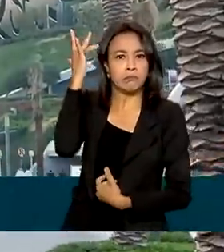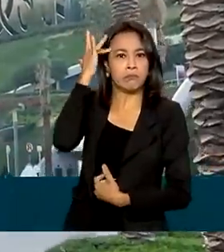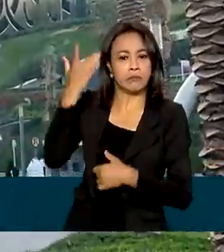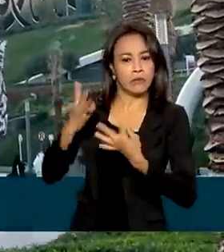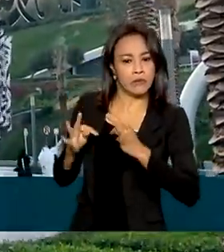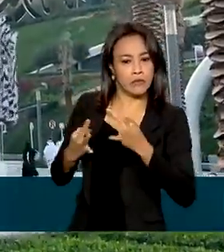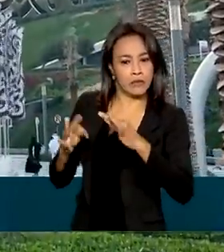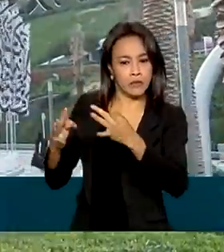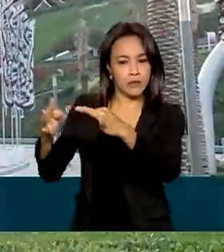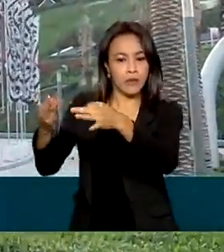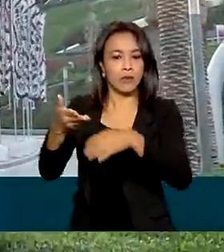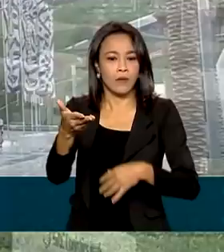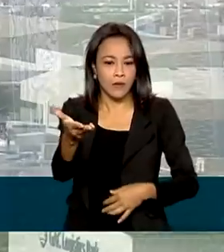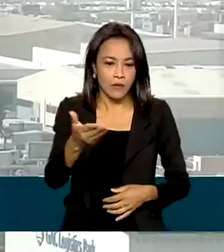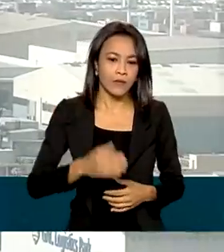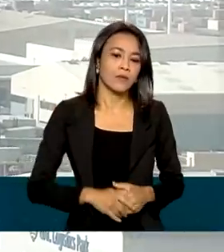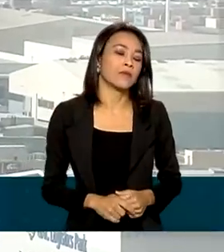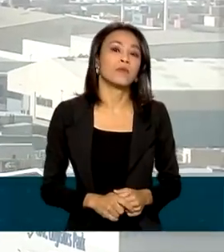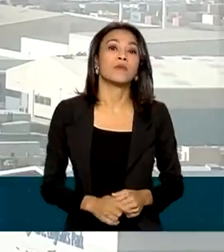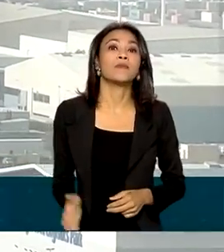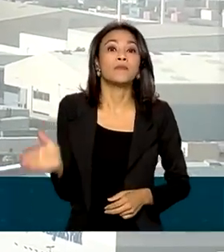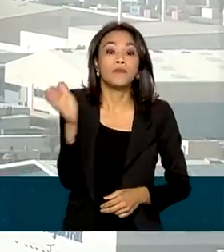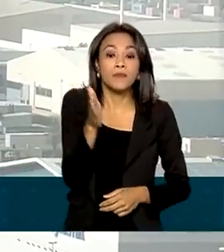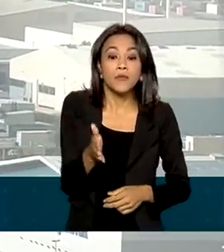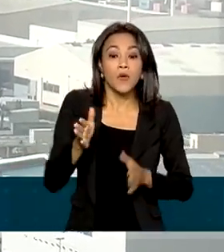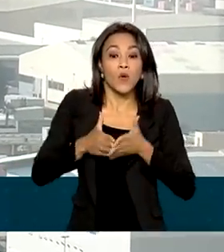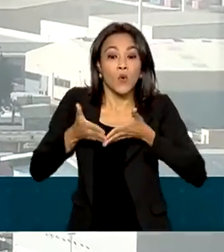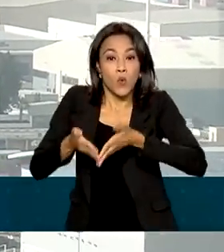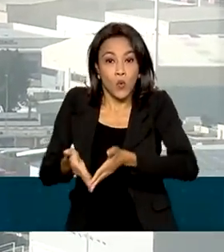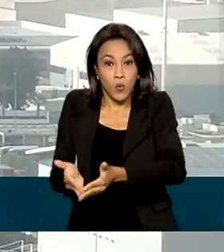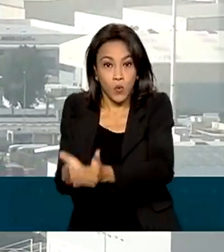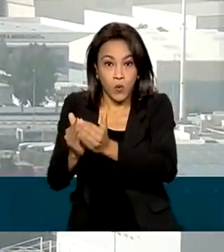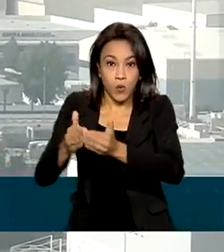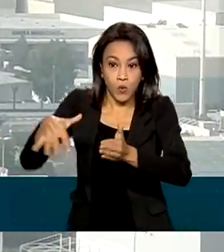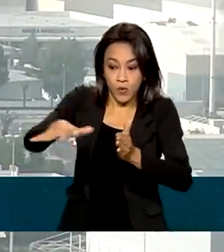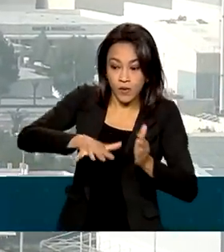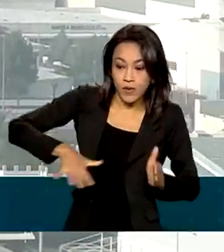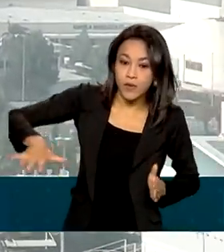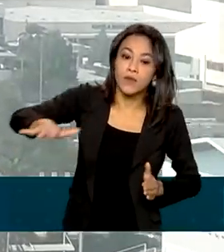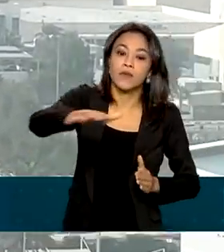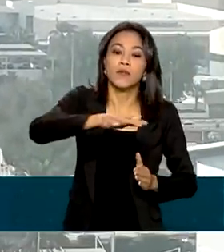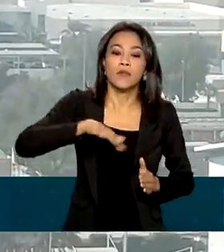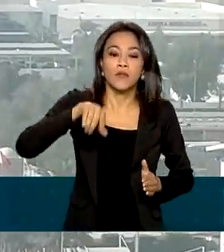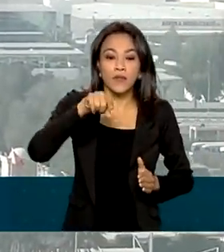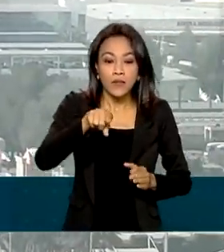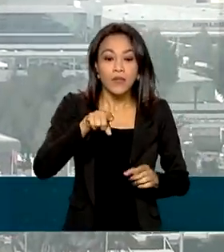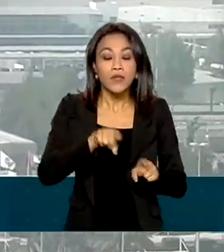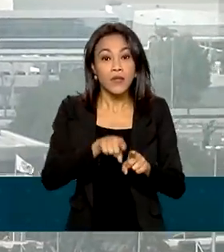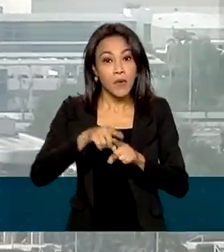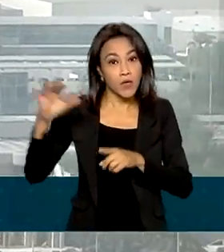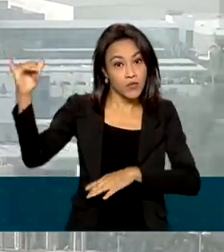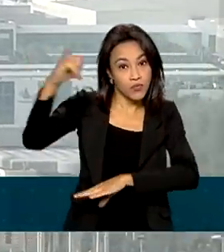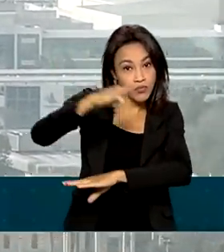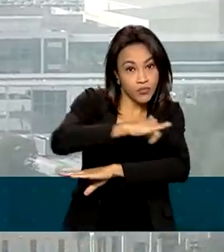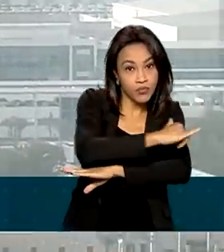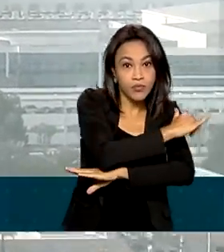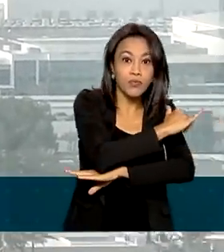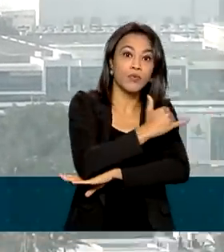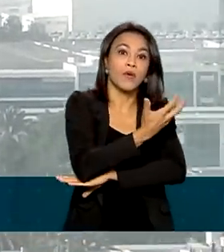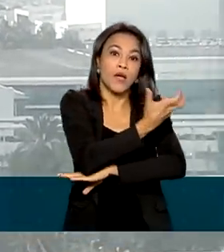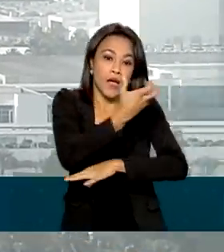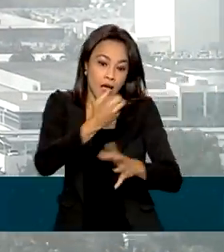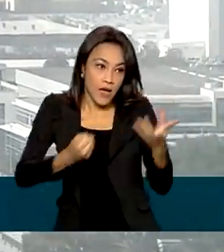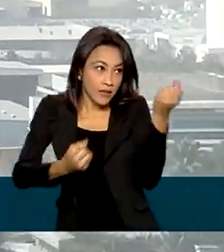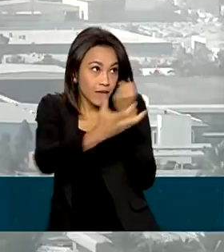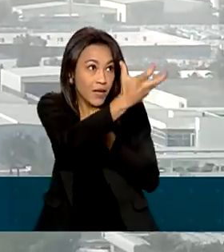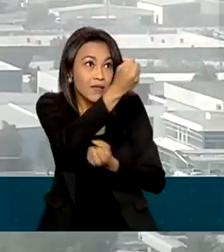dos recursos escassos. Os portos marítimos na região do Golfo Pérsico e terminais aéreos redistribuem